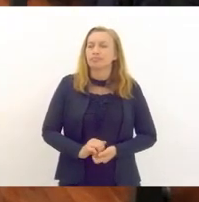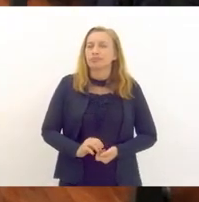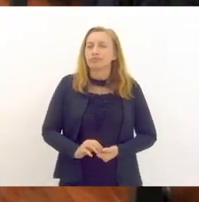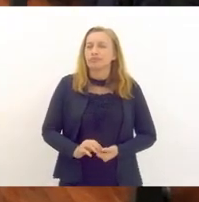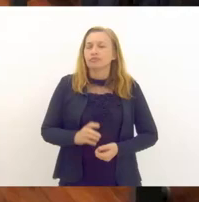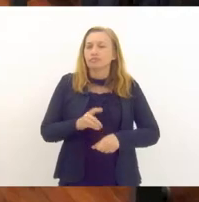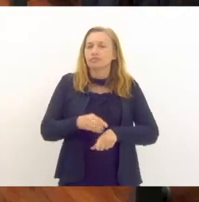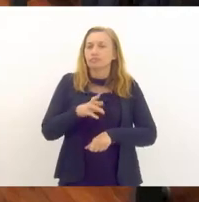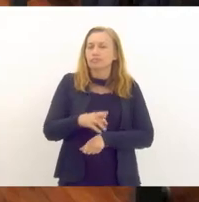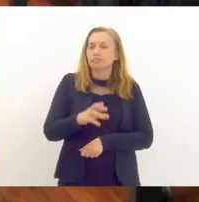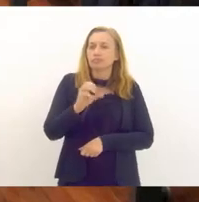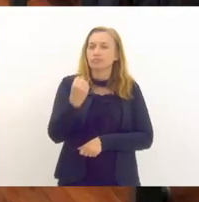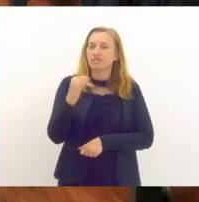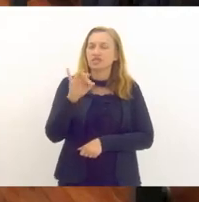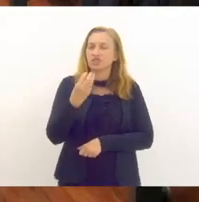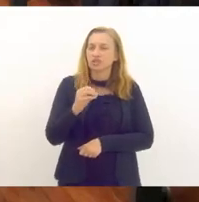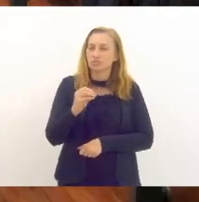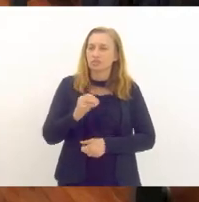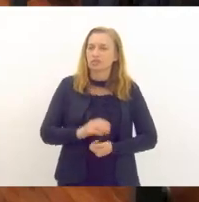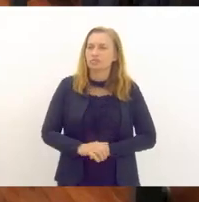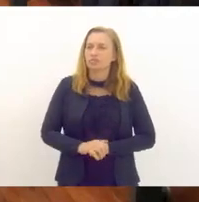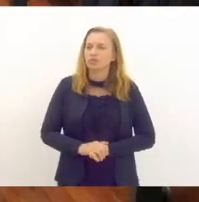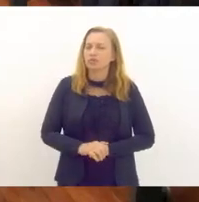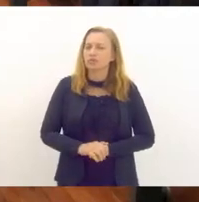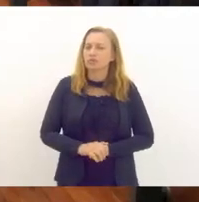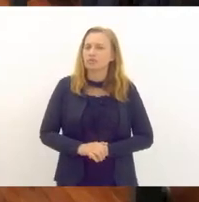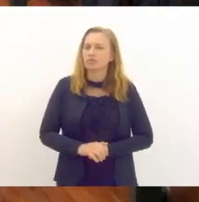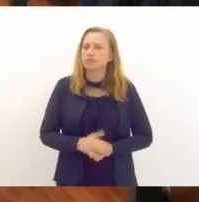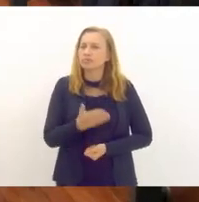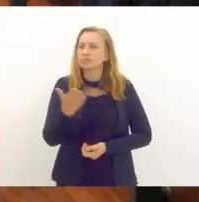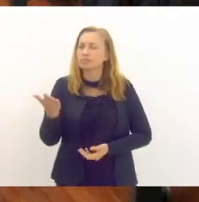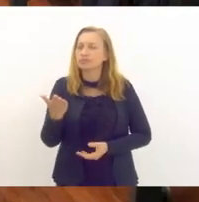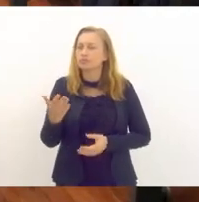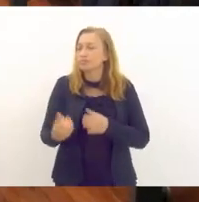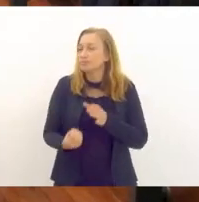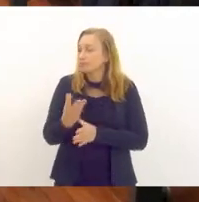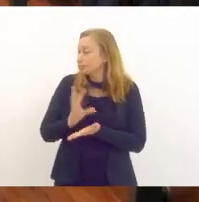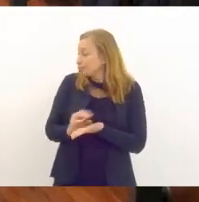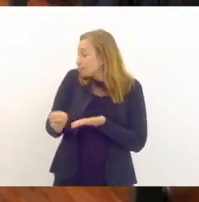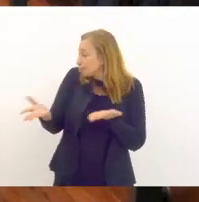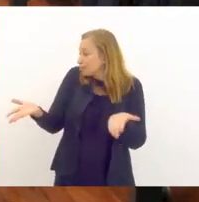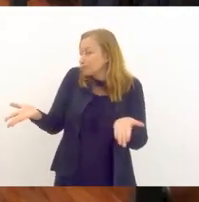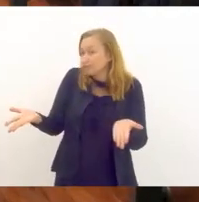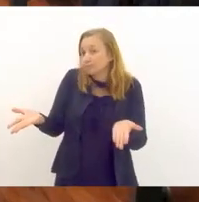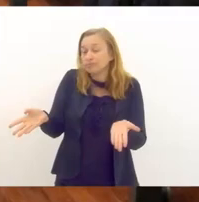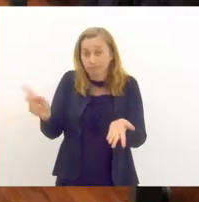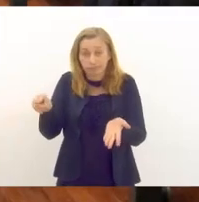Doutor Serginho você está obstruindo a pauta